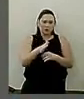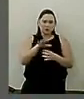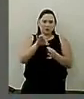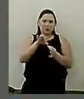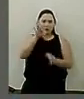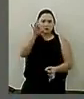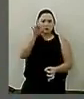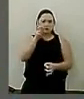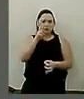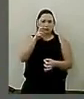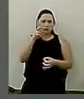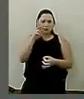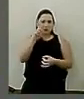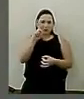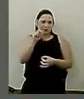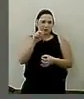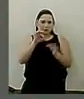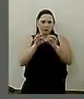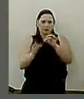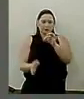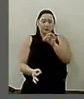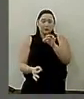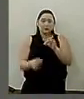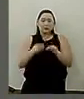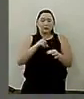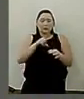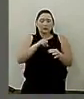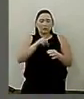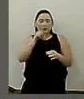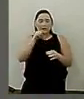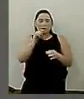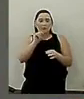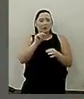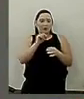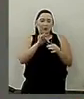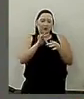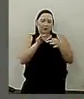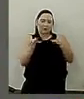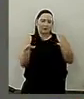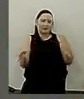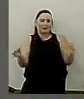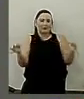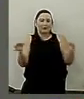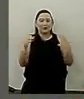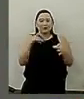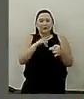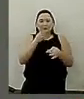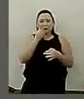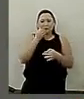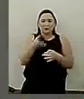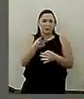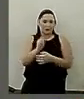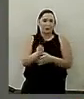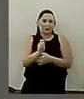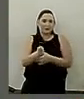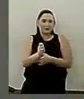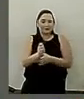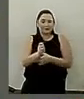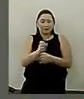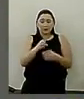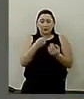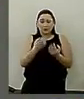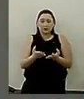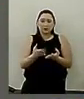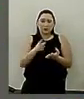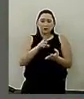50 metros de profundidade. Suas águas são muito claras e boas para pescaria. Lá é pescado